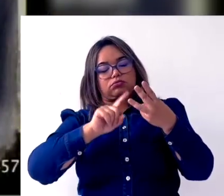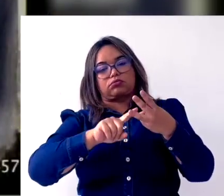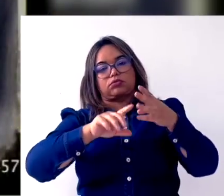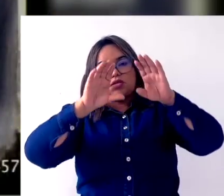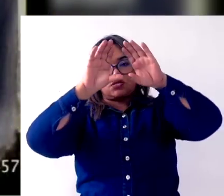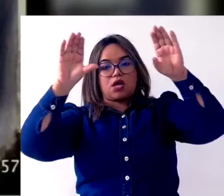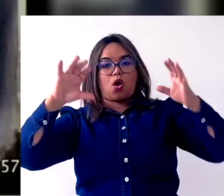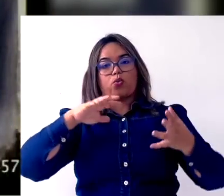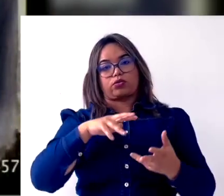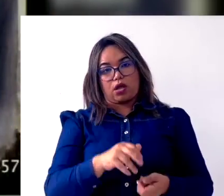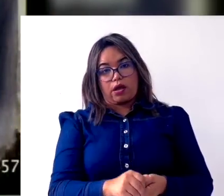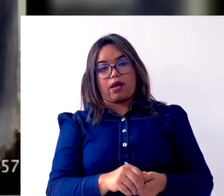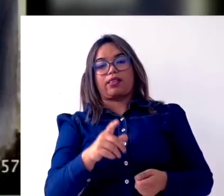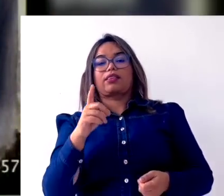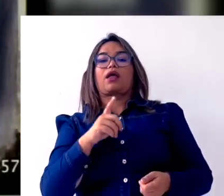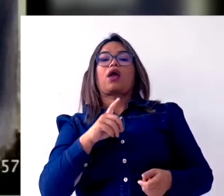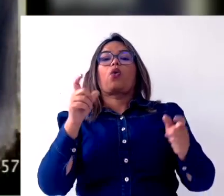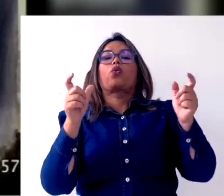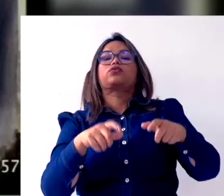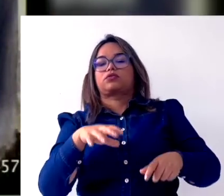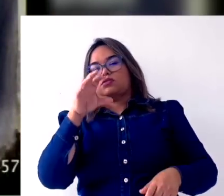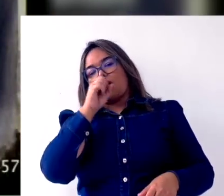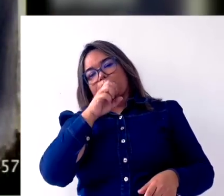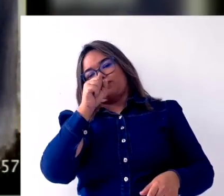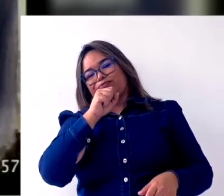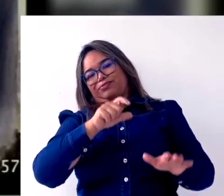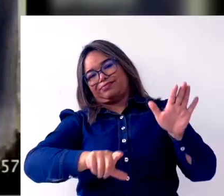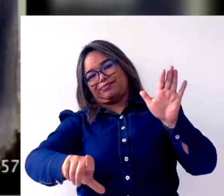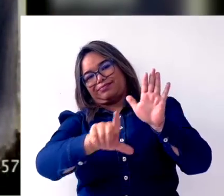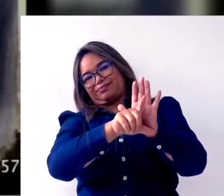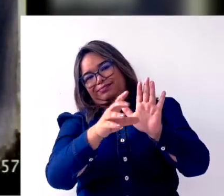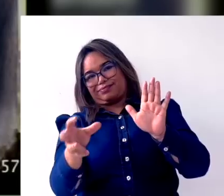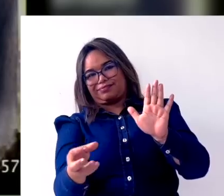Lembra-te do sábado para o santificar. 6 dias